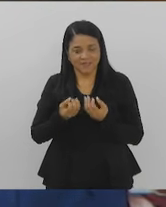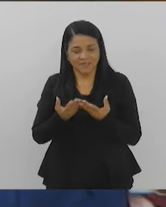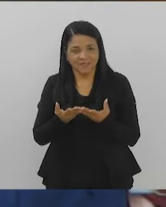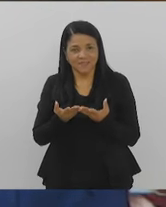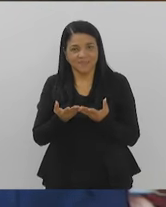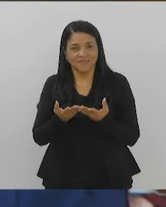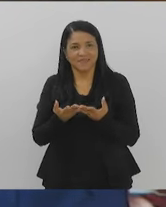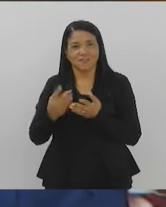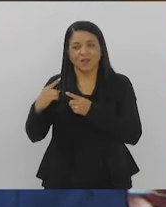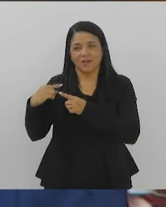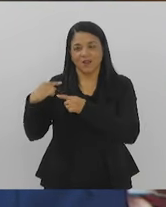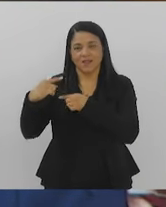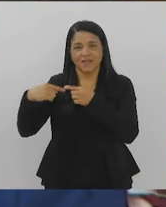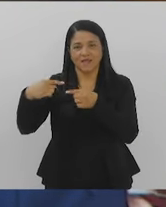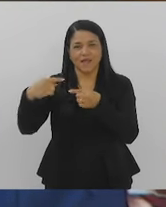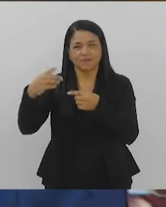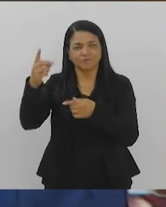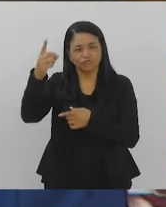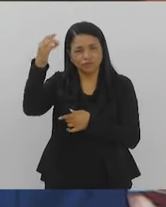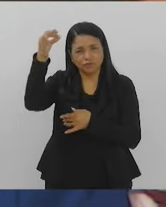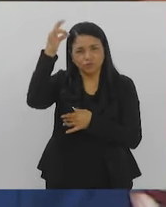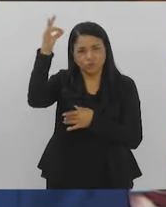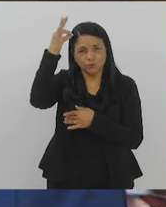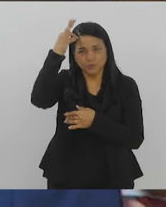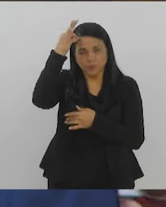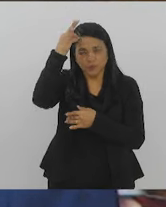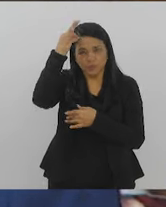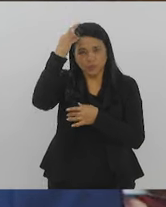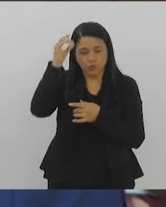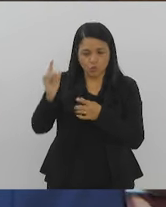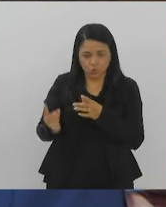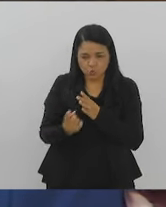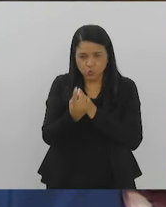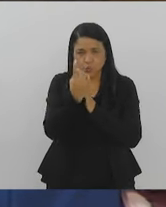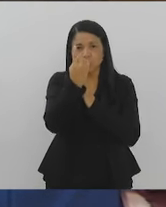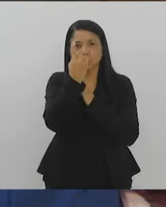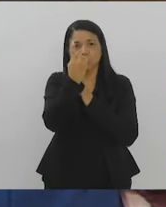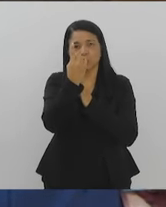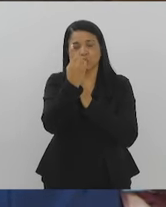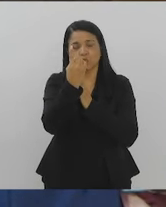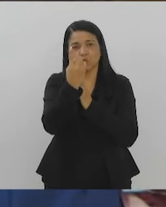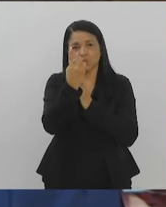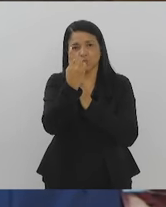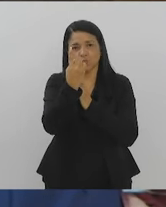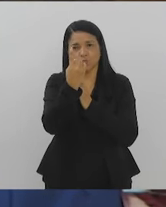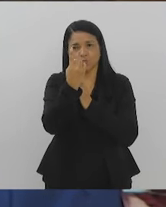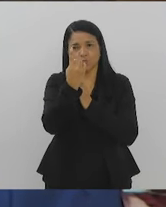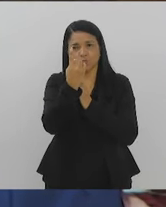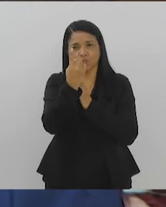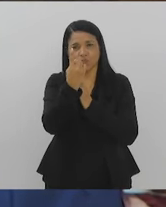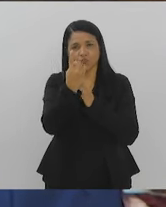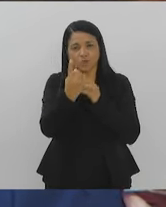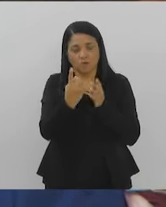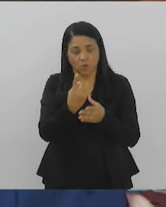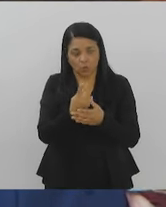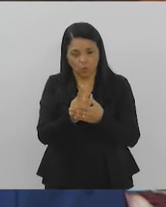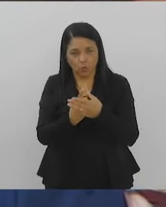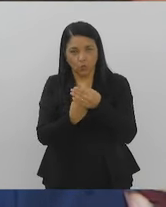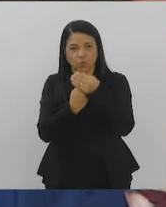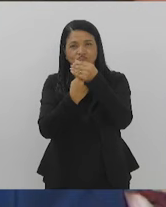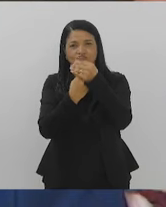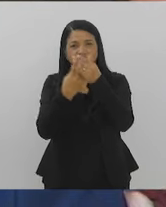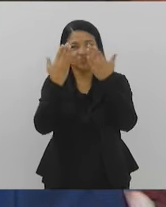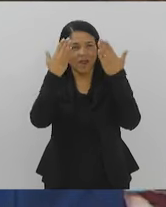um legado de espírito de unidade, um legado de um espírito de